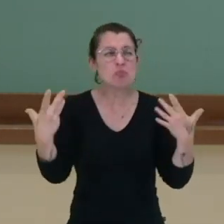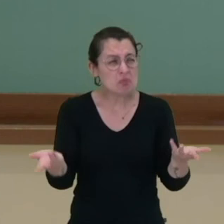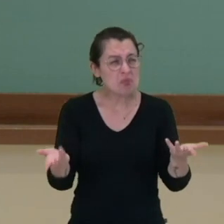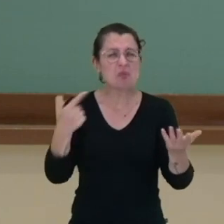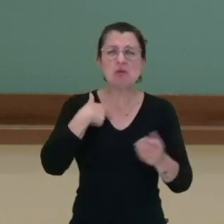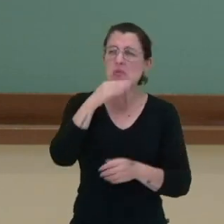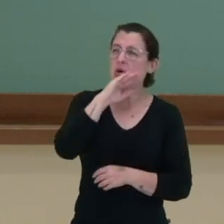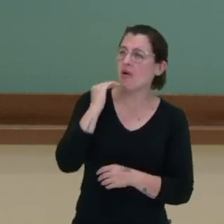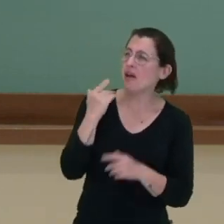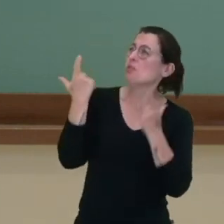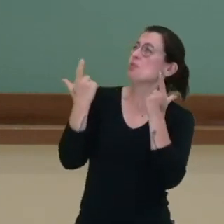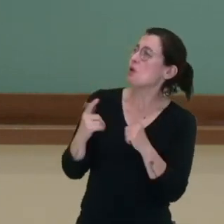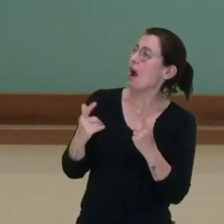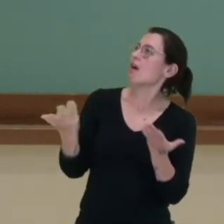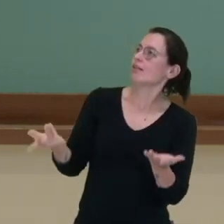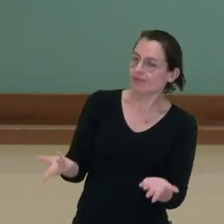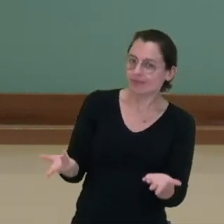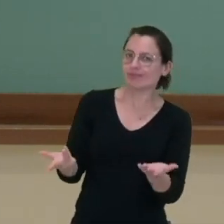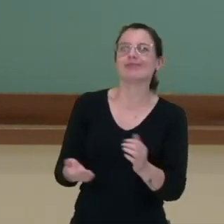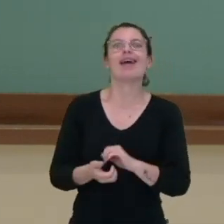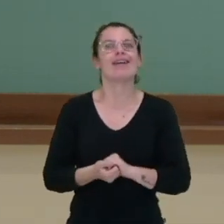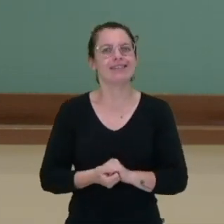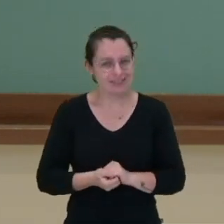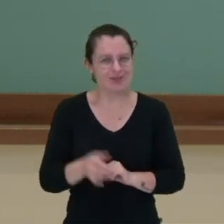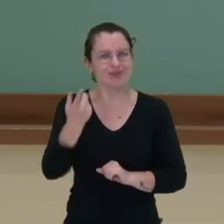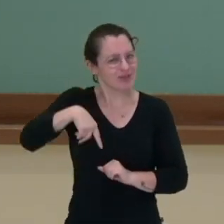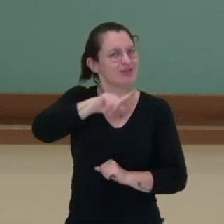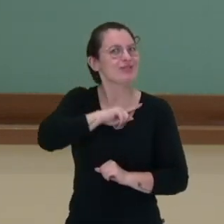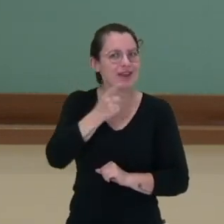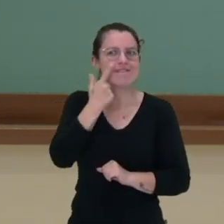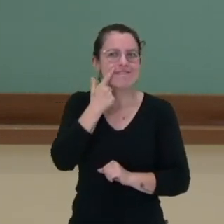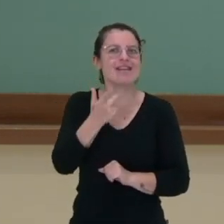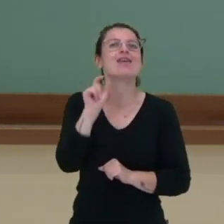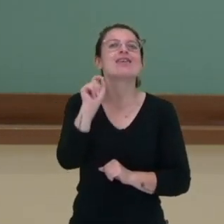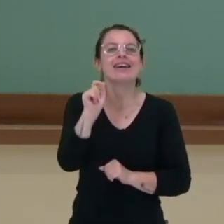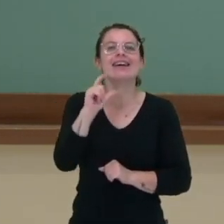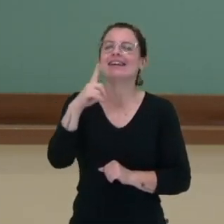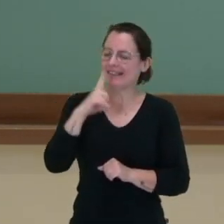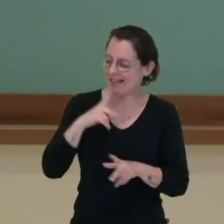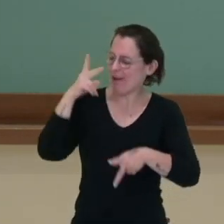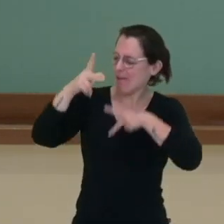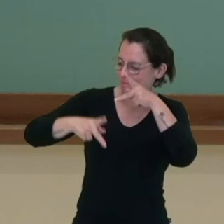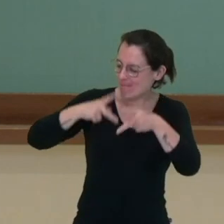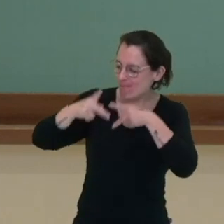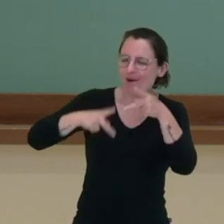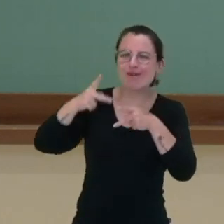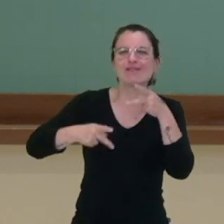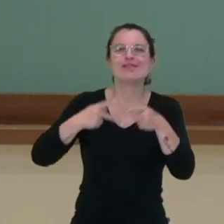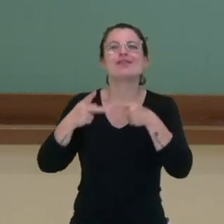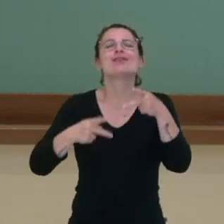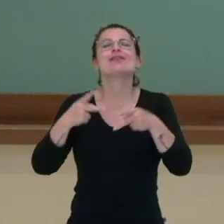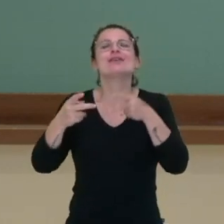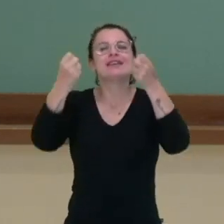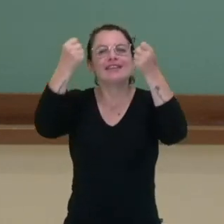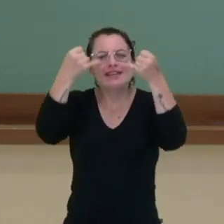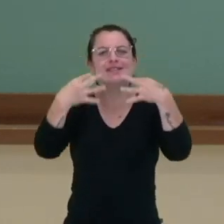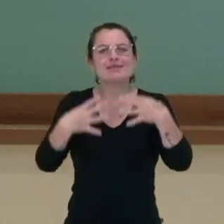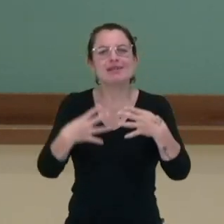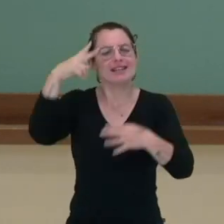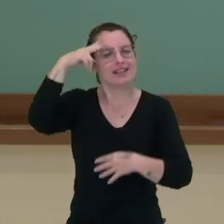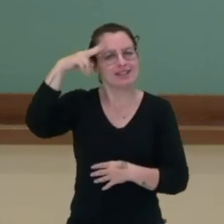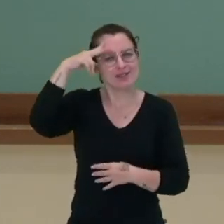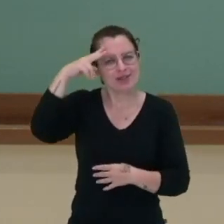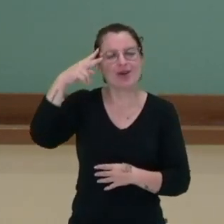os povos que deixaram isso registrado, assim como nós vamos ter os povos das tradições orais, que passam